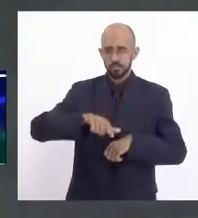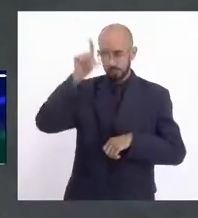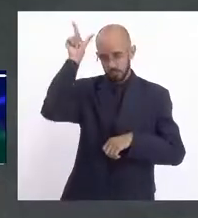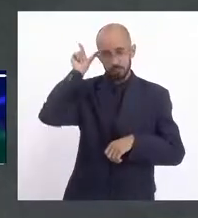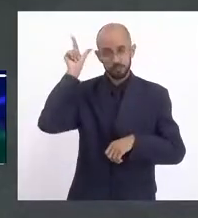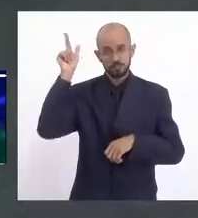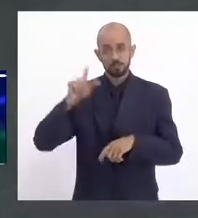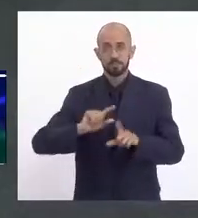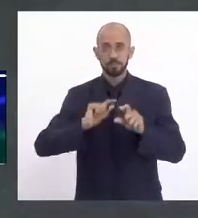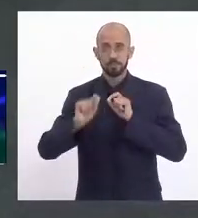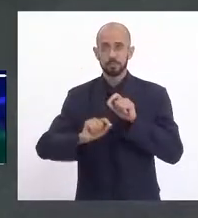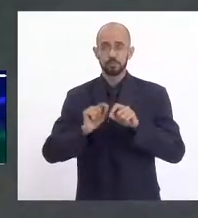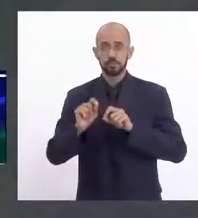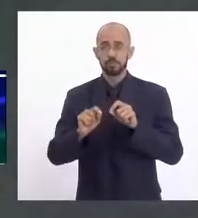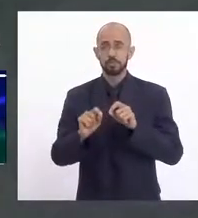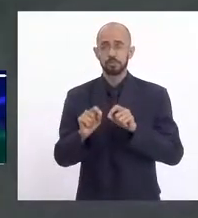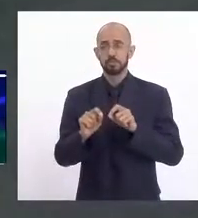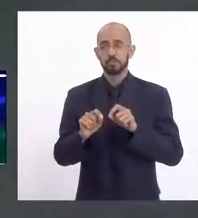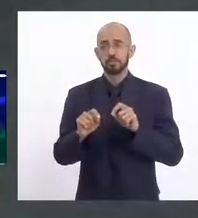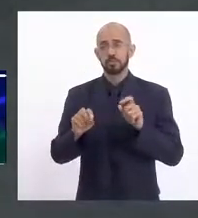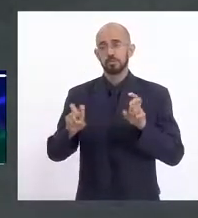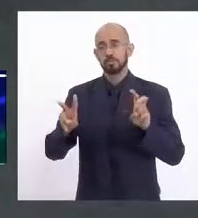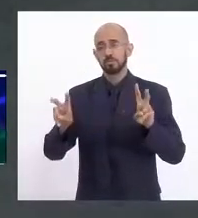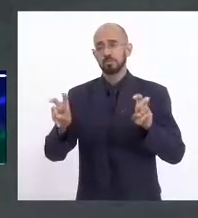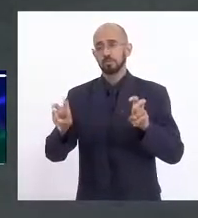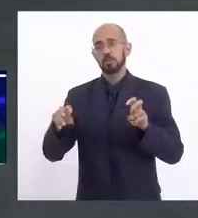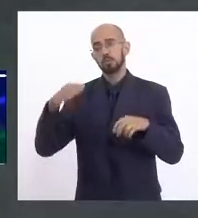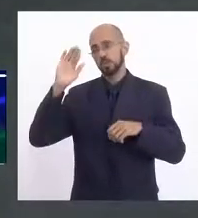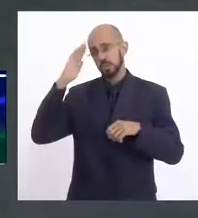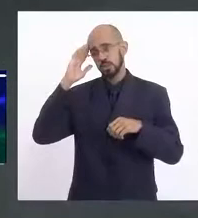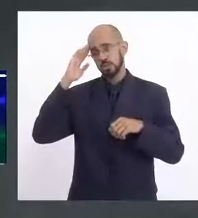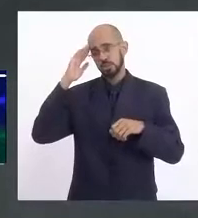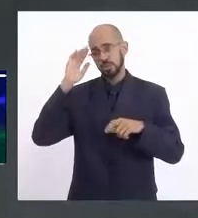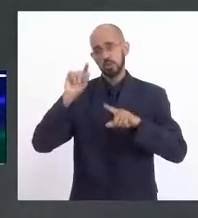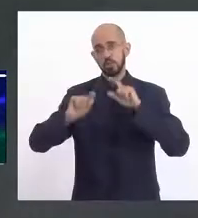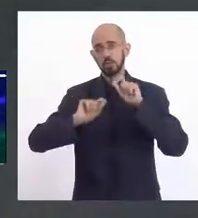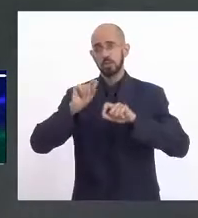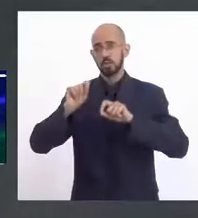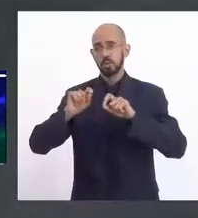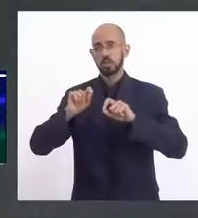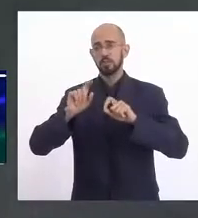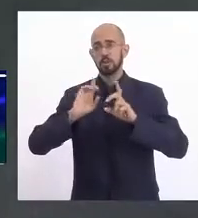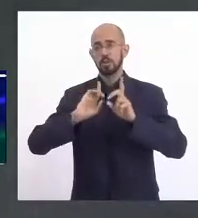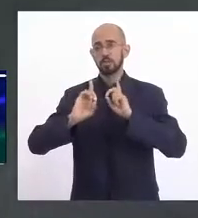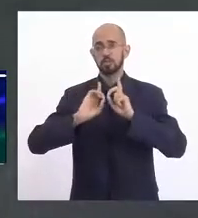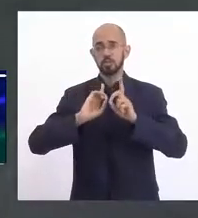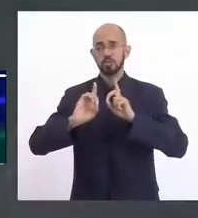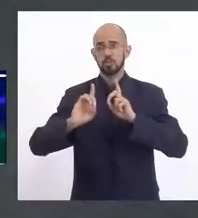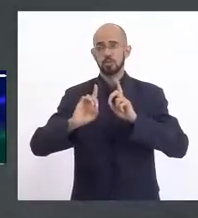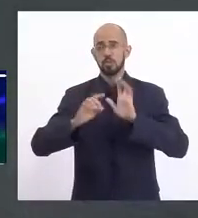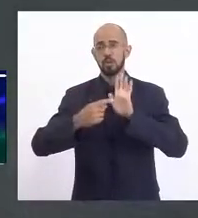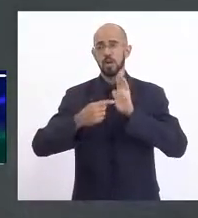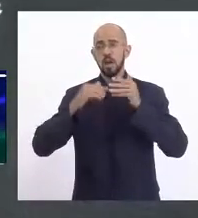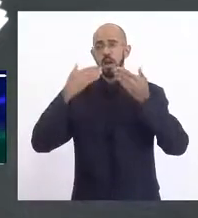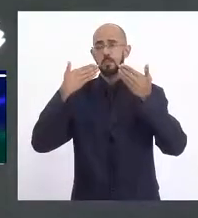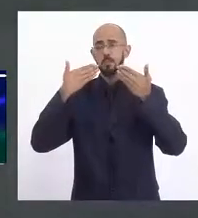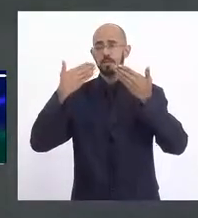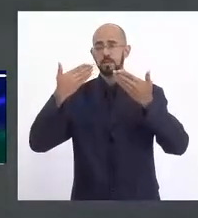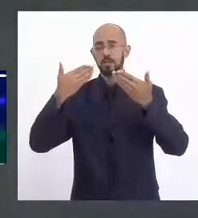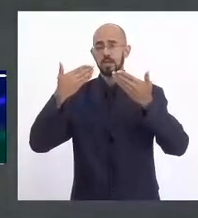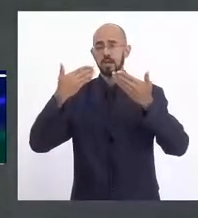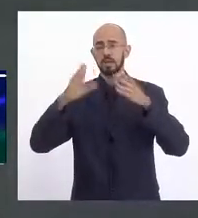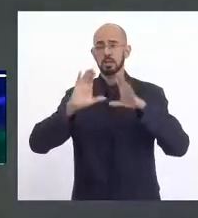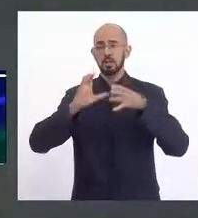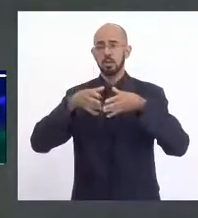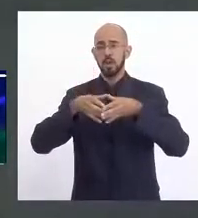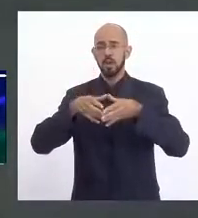fez, sob a luz, né, do que foi as discussões apresentadas no Colégio de